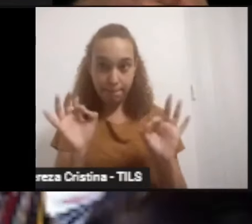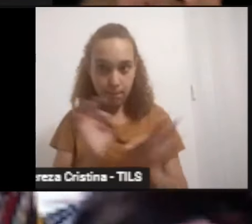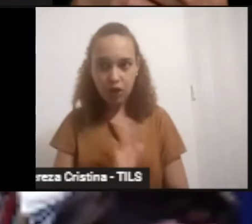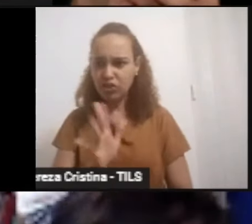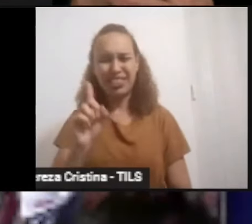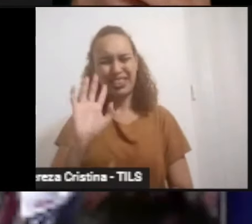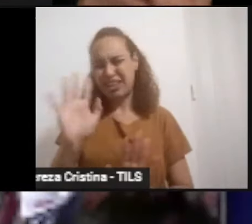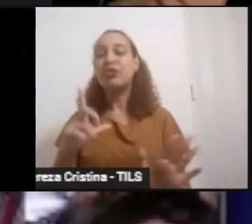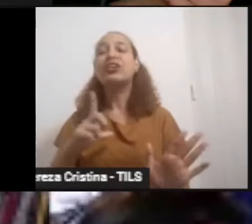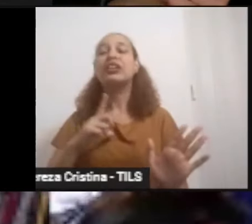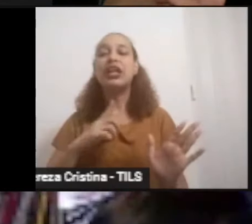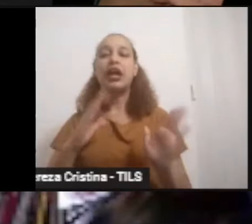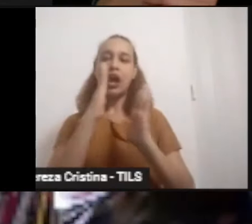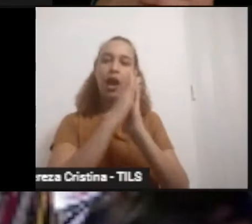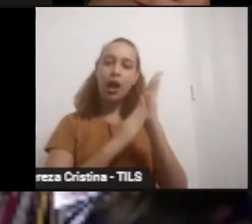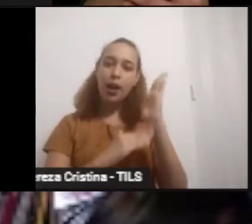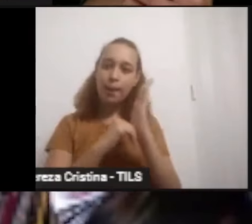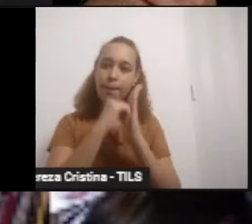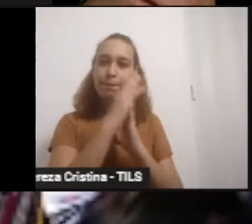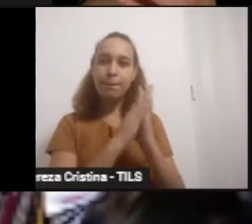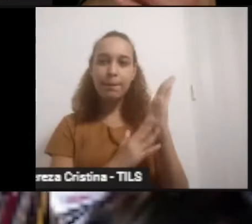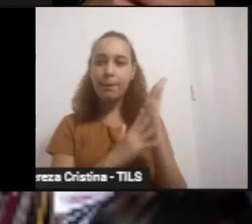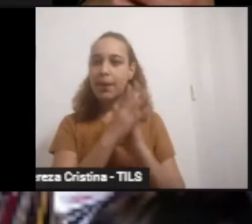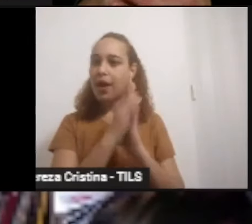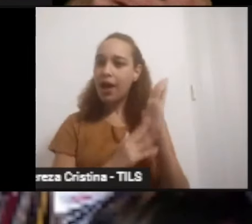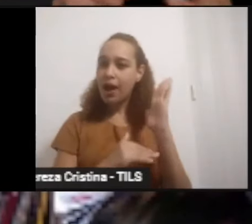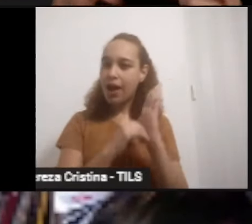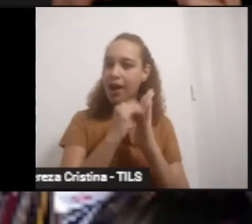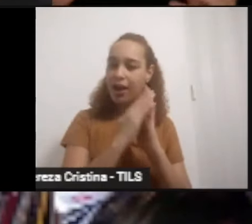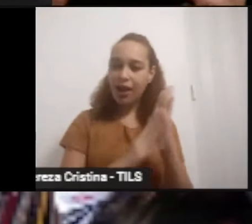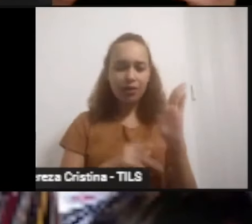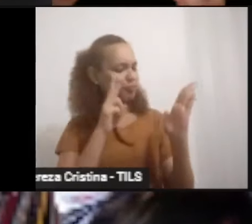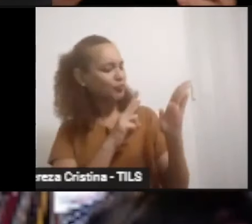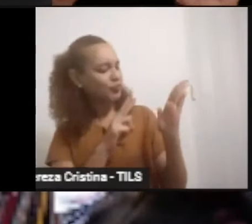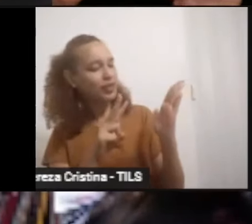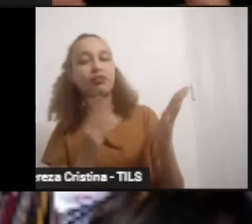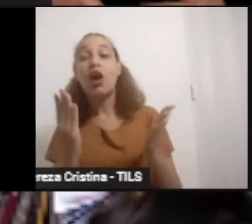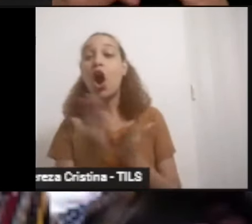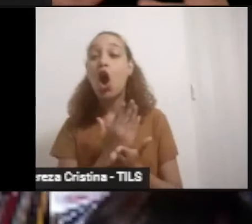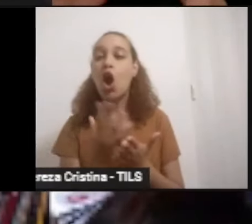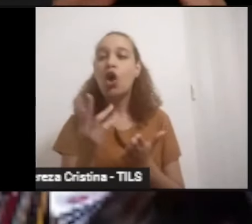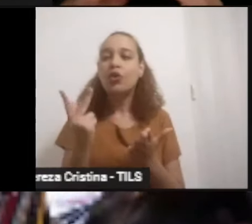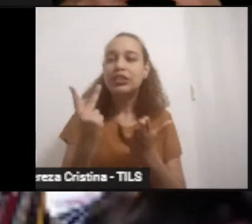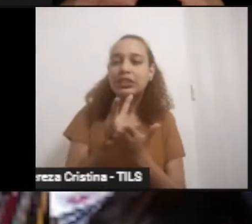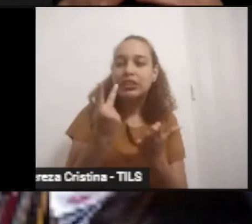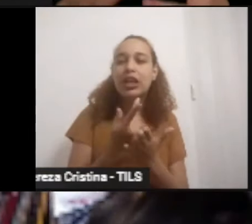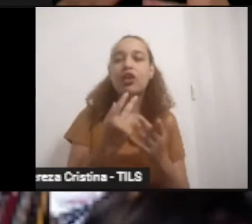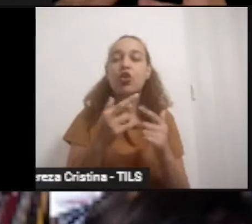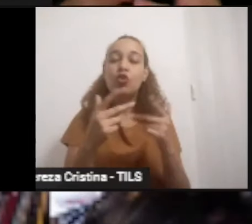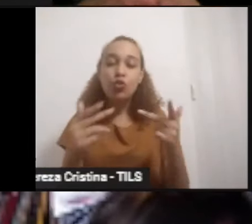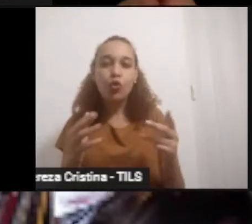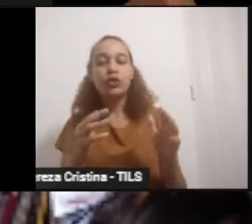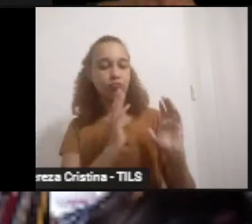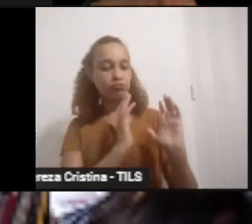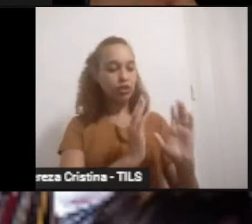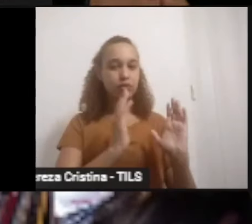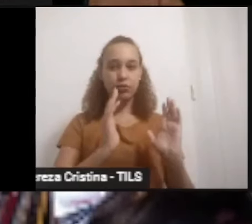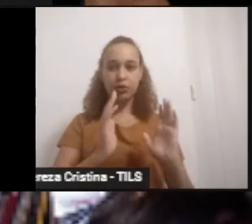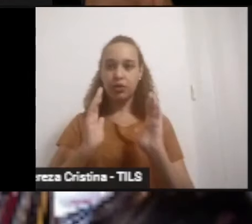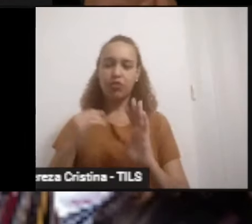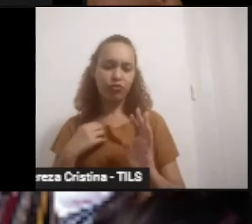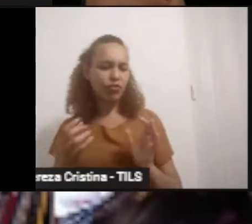pincel, tem assim a marca às vezes de um pouco de alguns errinhos, algumas sujeirinhas do processo que eu fui deixando, que eu achei legal